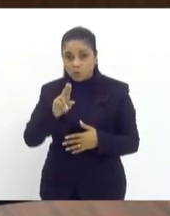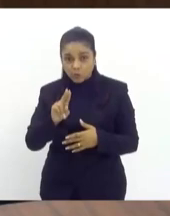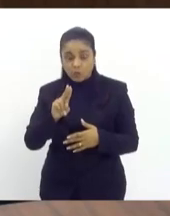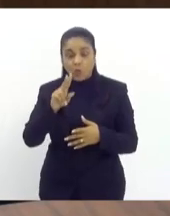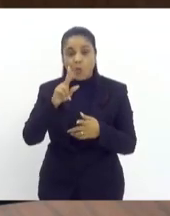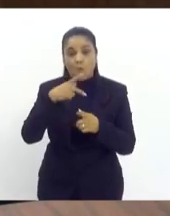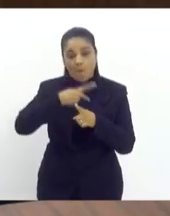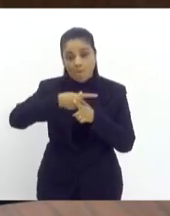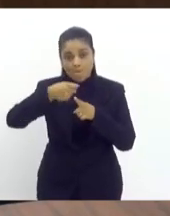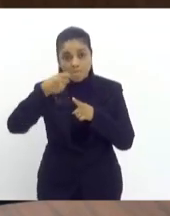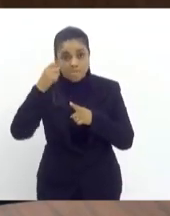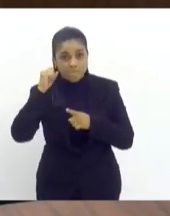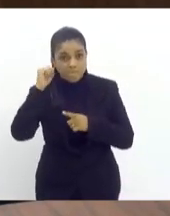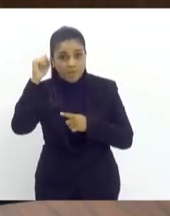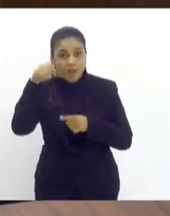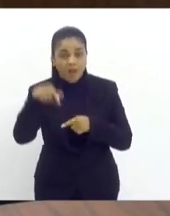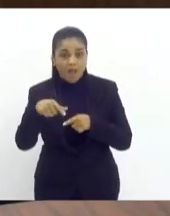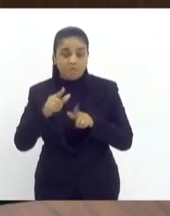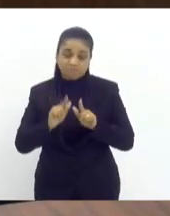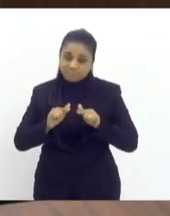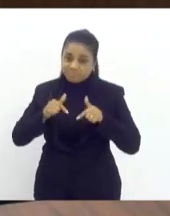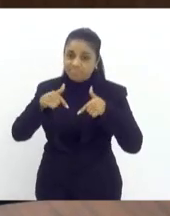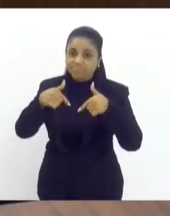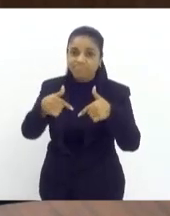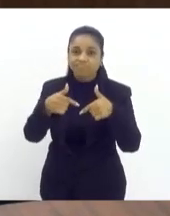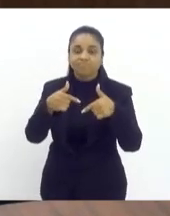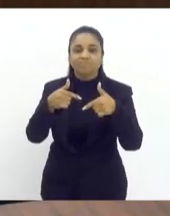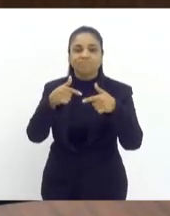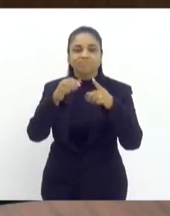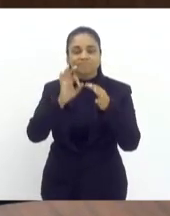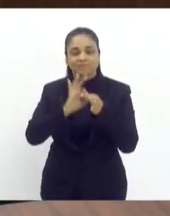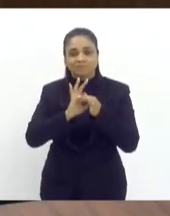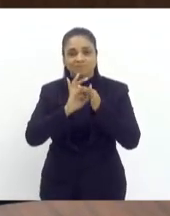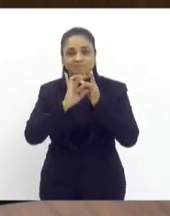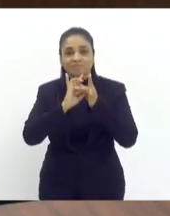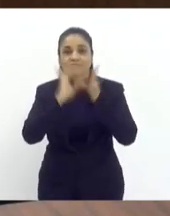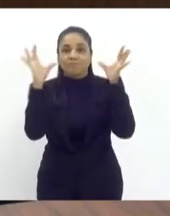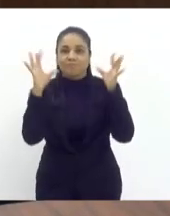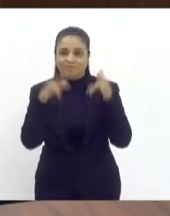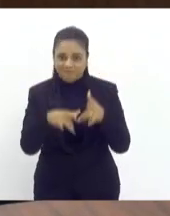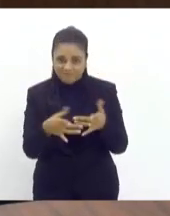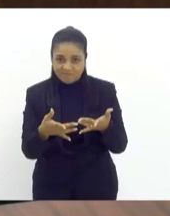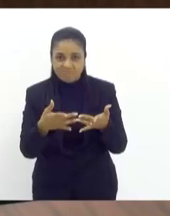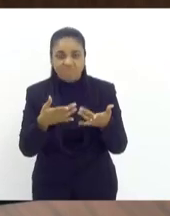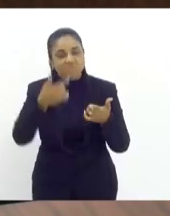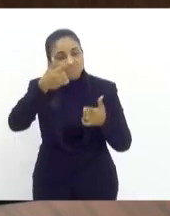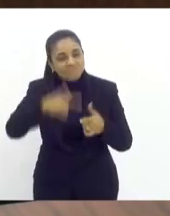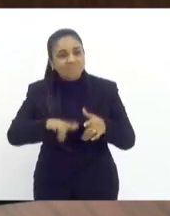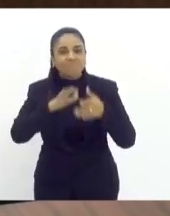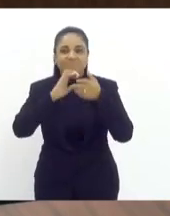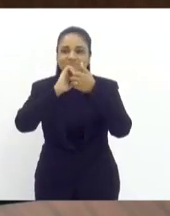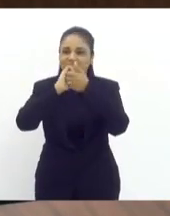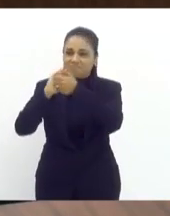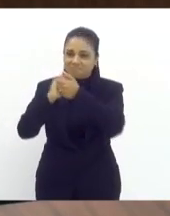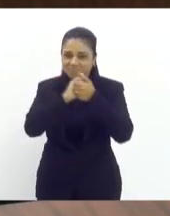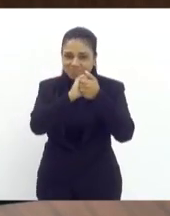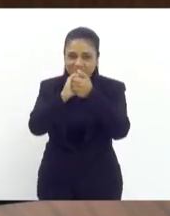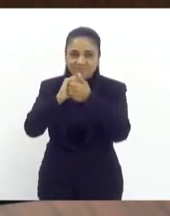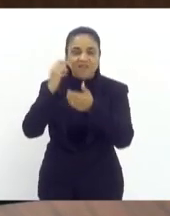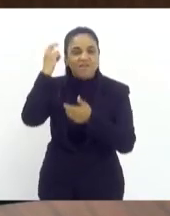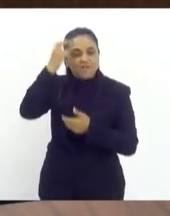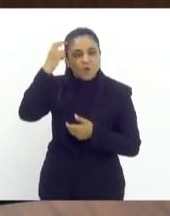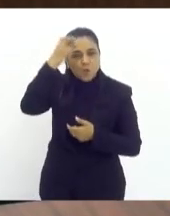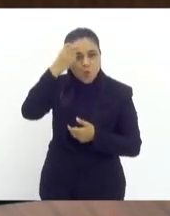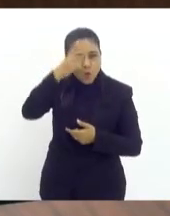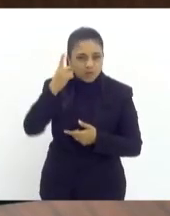prêmio de grandes atos a favor da Democracia então eu quero mais uma vez parabenizar deputada Verônica